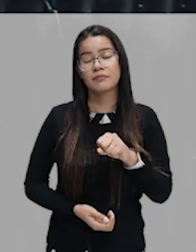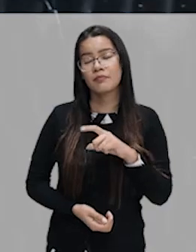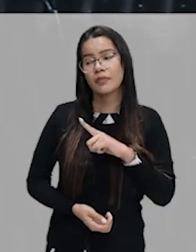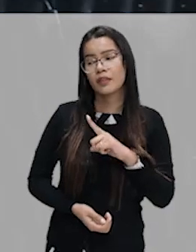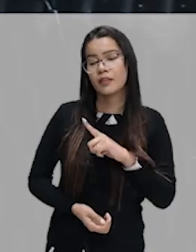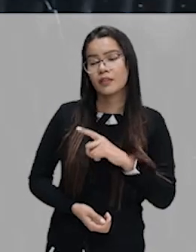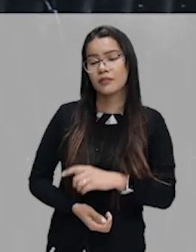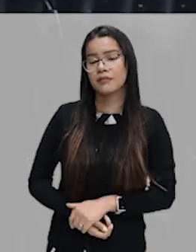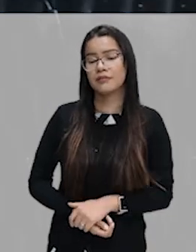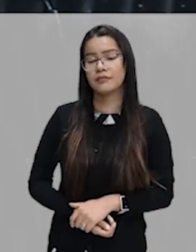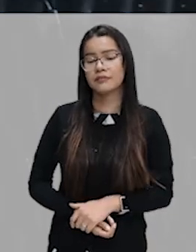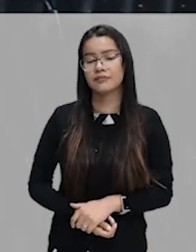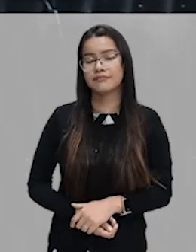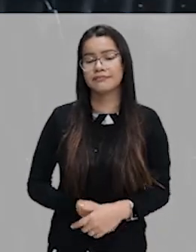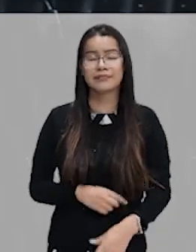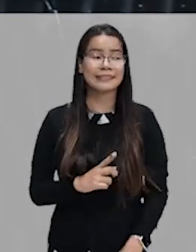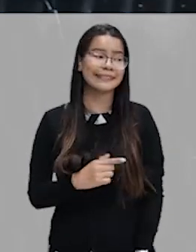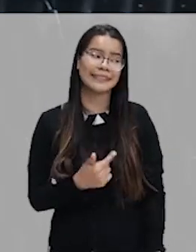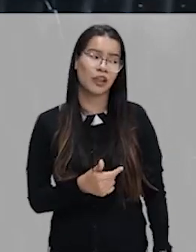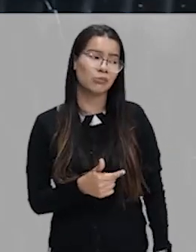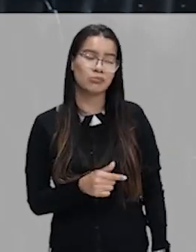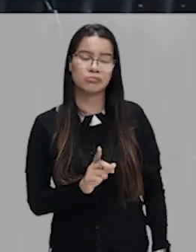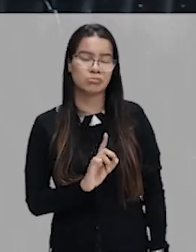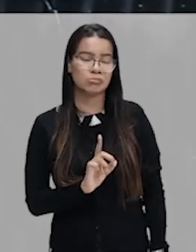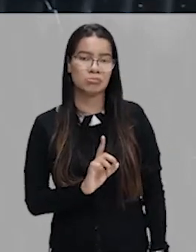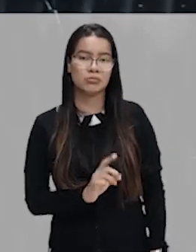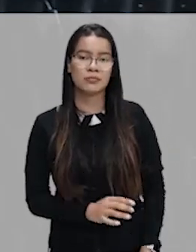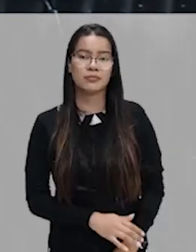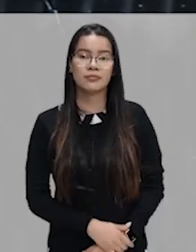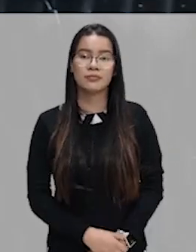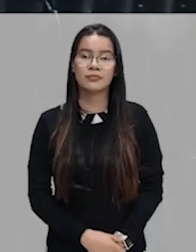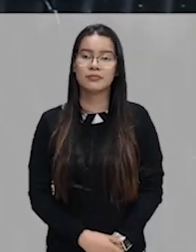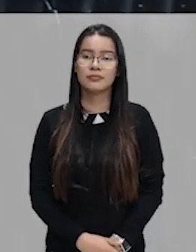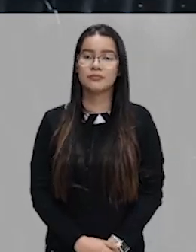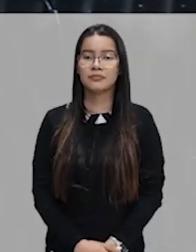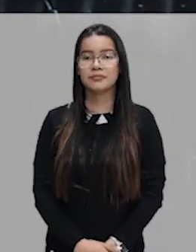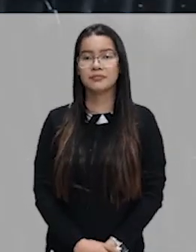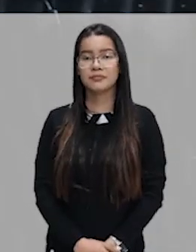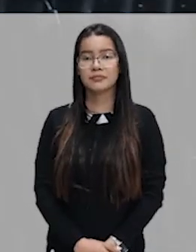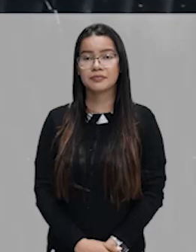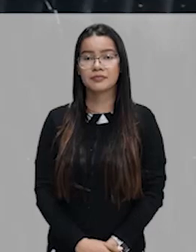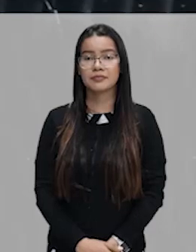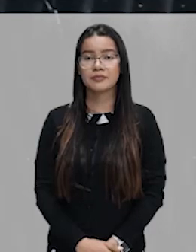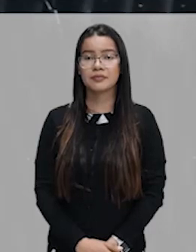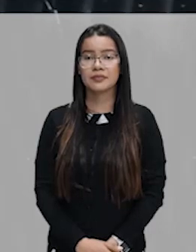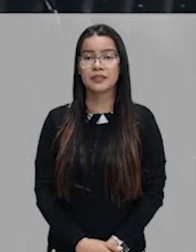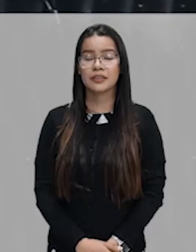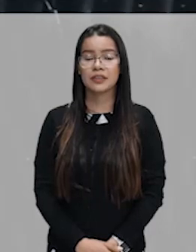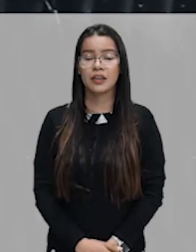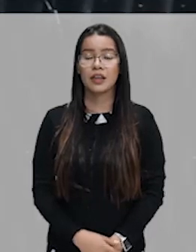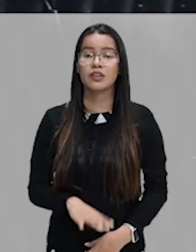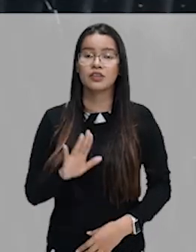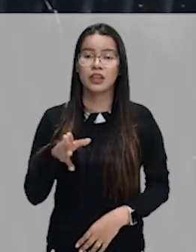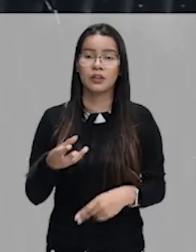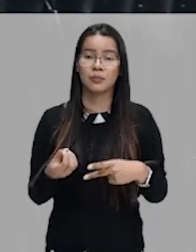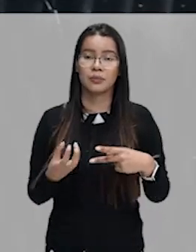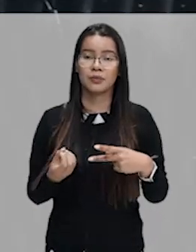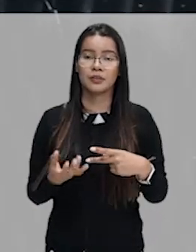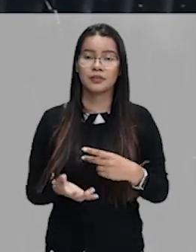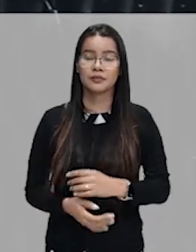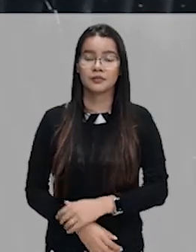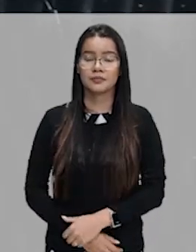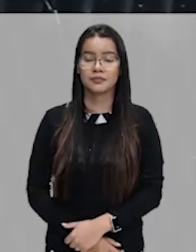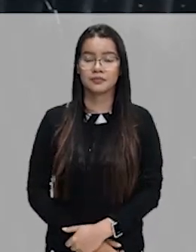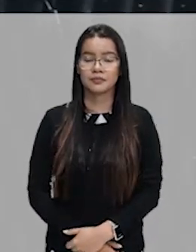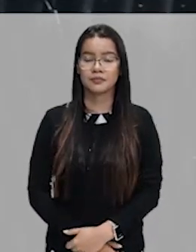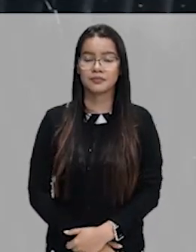havia. No, there wasn't. Não havia. Ou não, não havia. No caso do plural, were